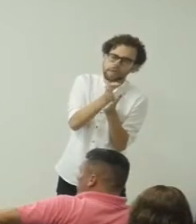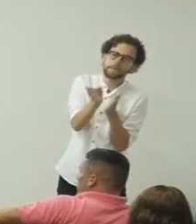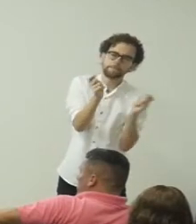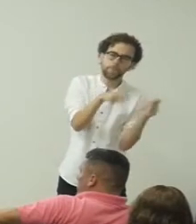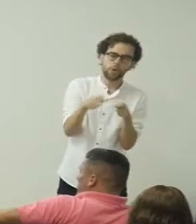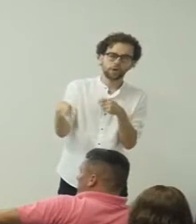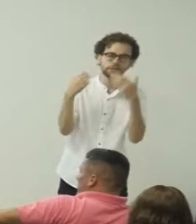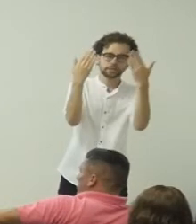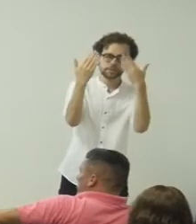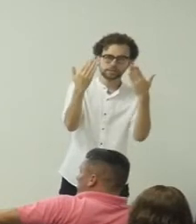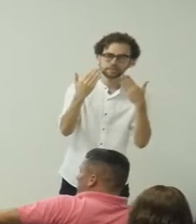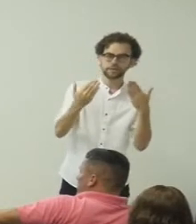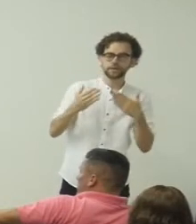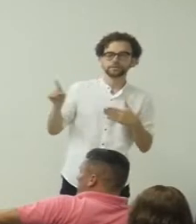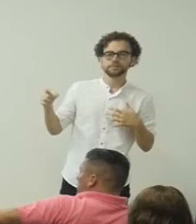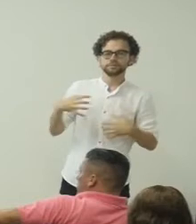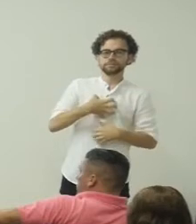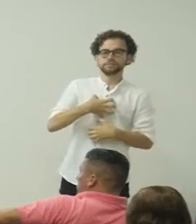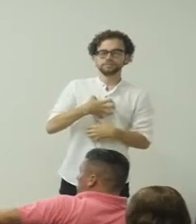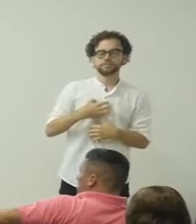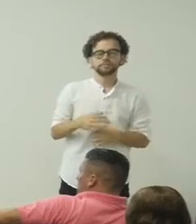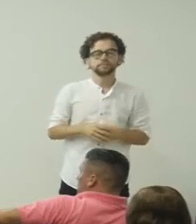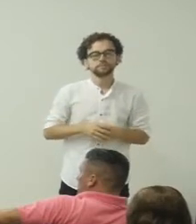análise para esse comportamento.